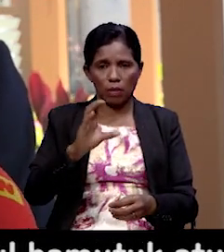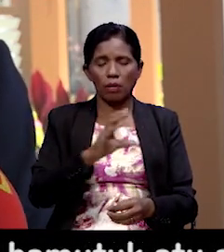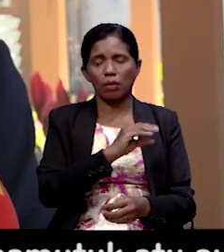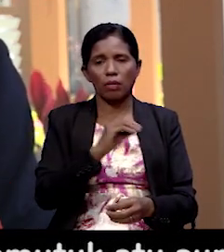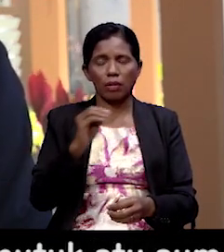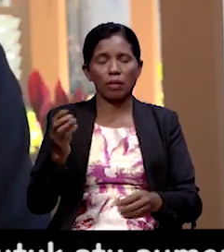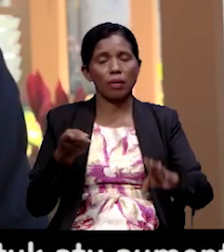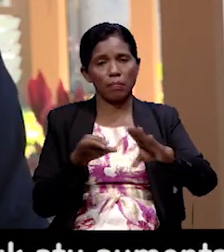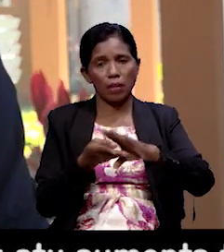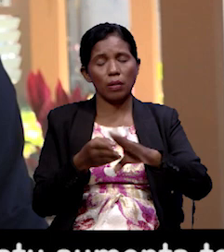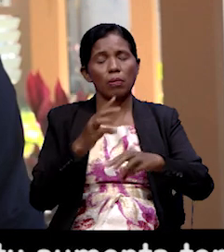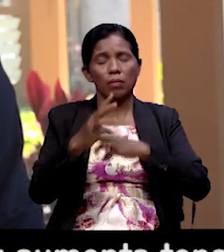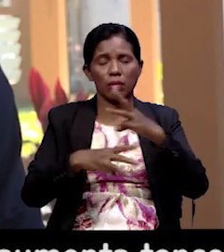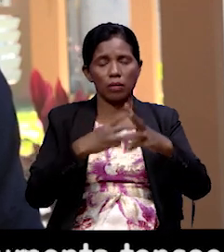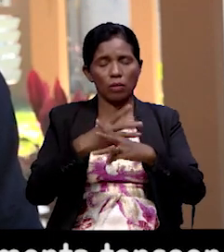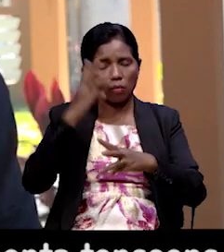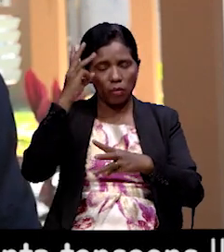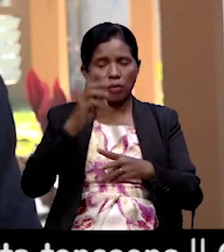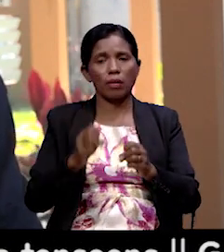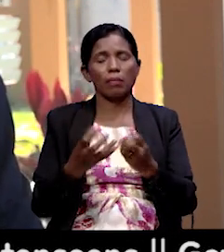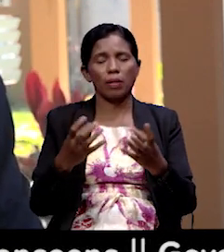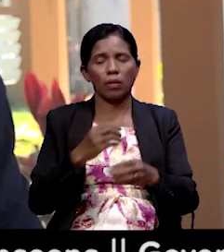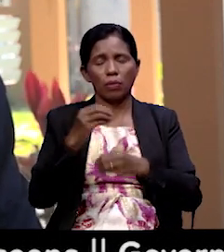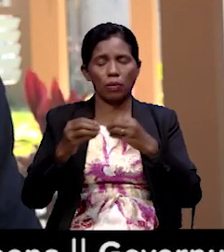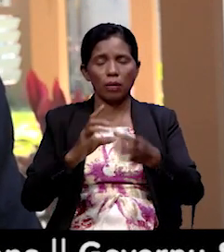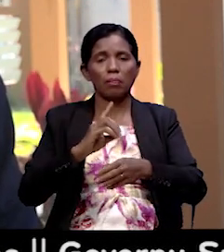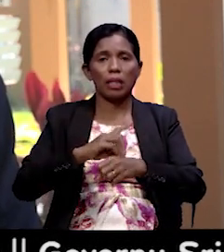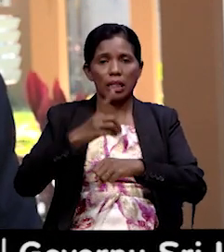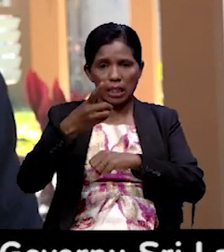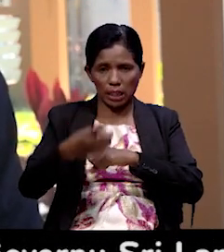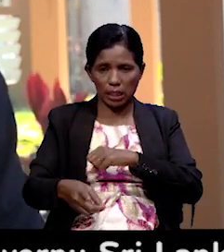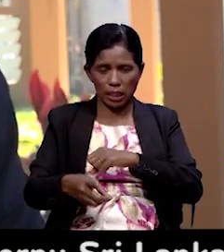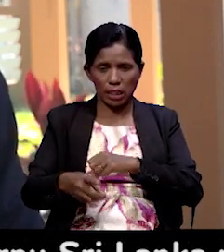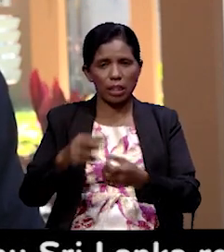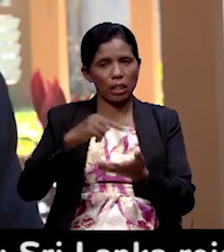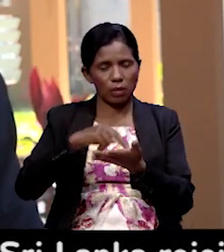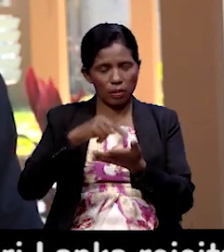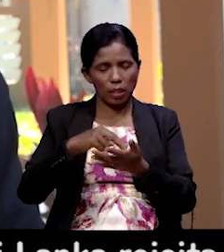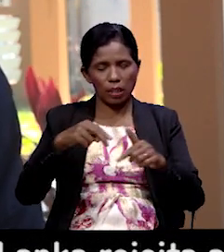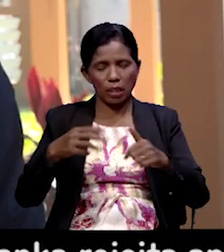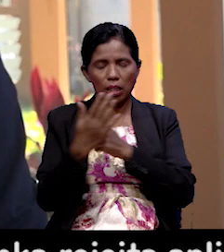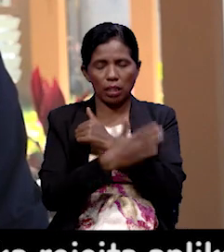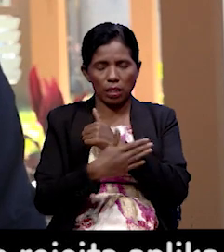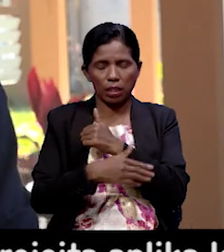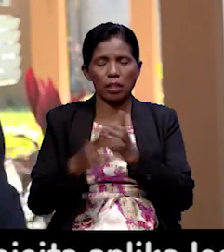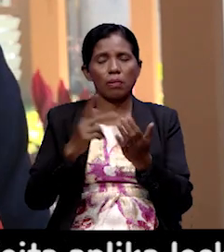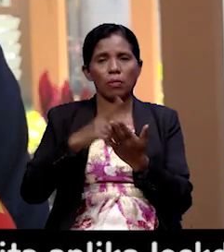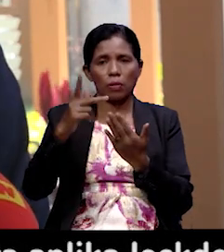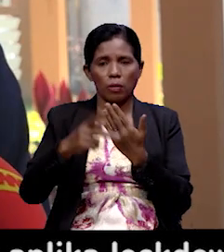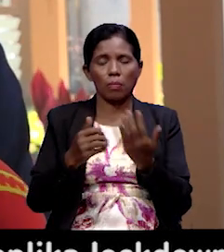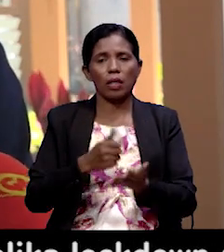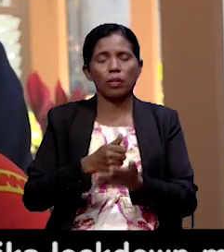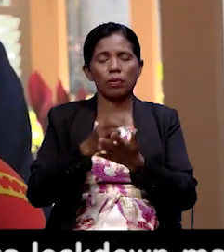World Bank preocupa Macás é inundações que acontecem recentemente em Railaran. E este programa de apoio à água e